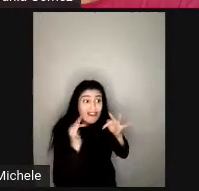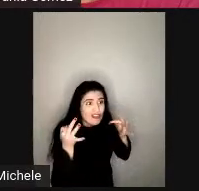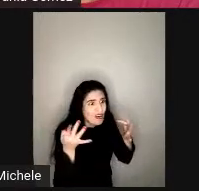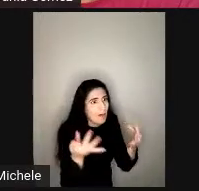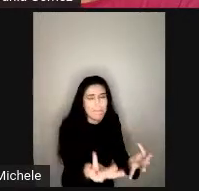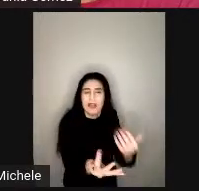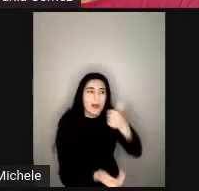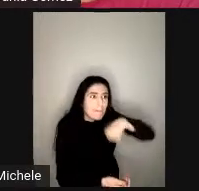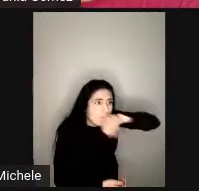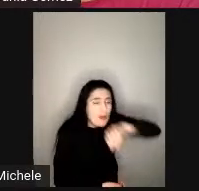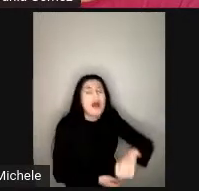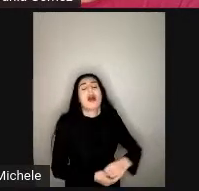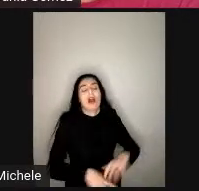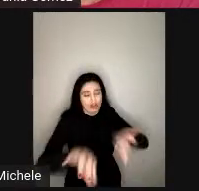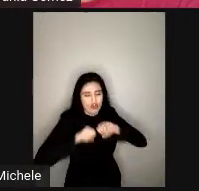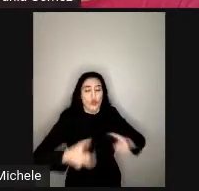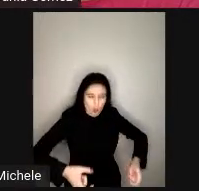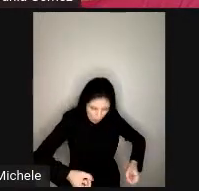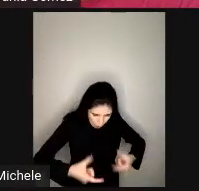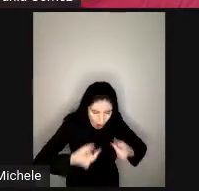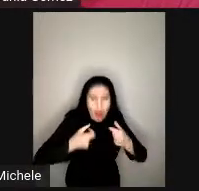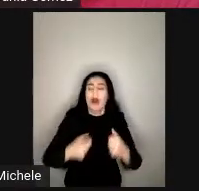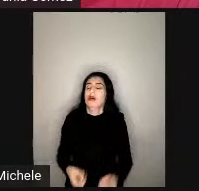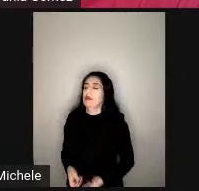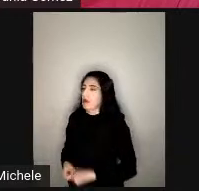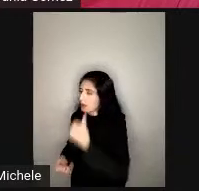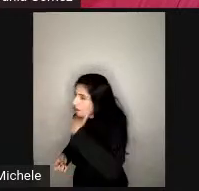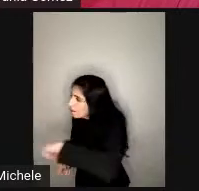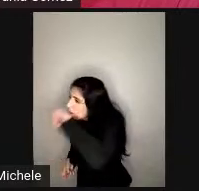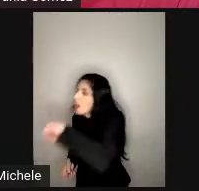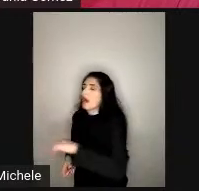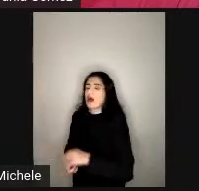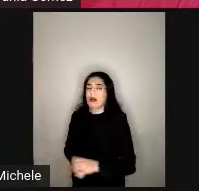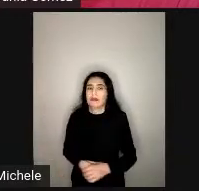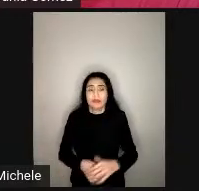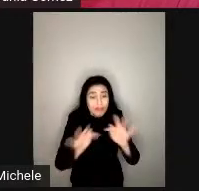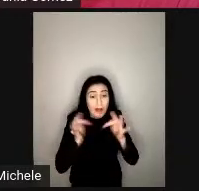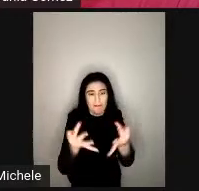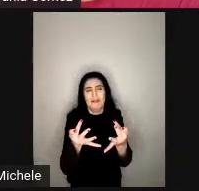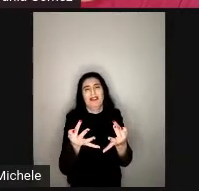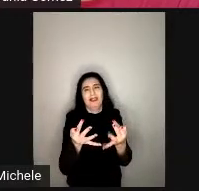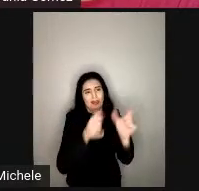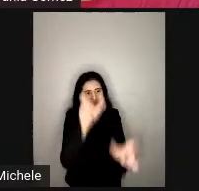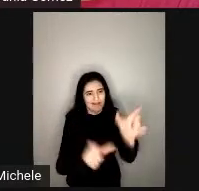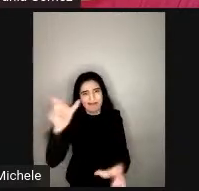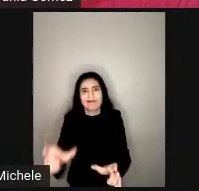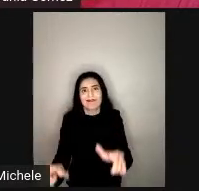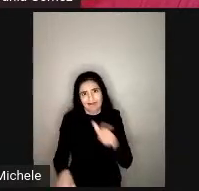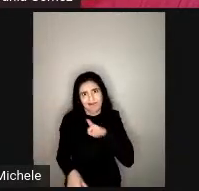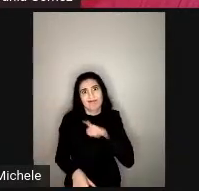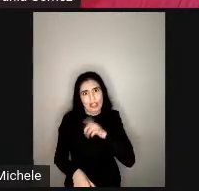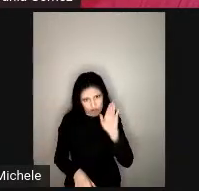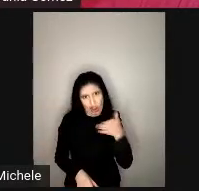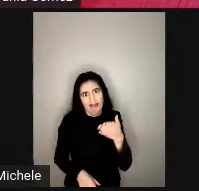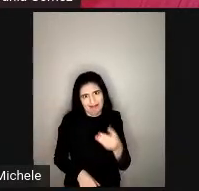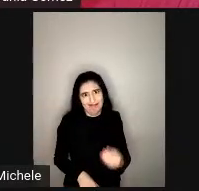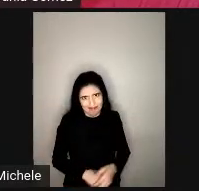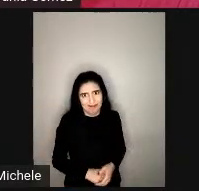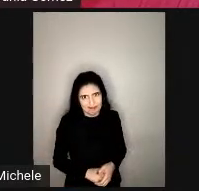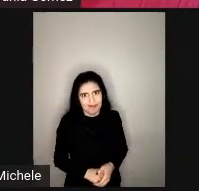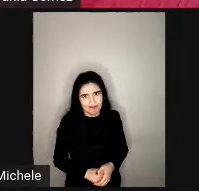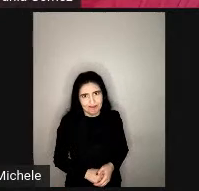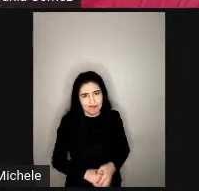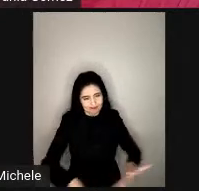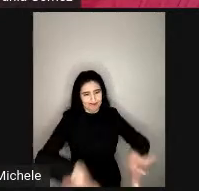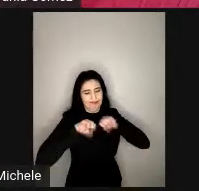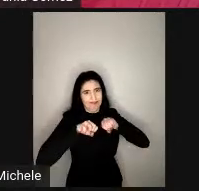mãe teve, minha irmã teve, então parecia que para mim o câncer era uma coisa assim: ah, eu cuido